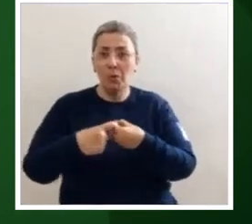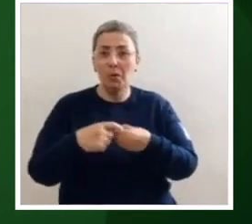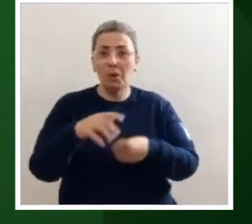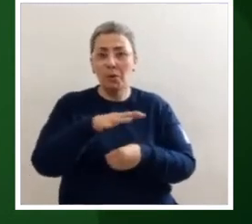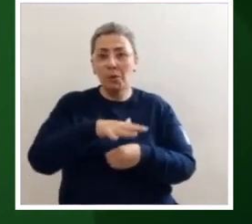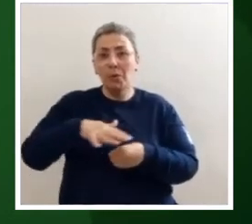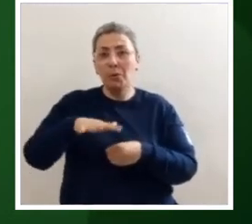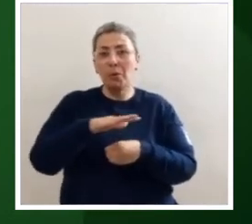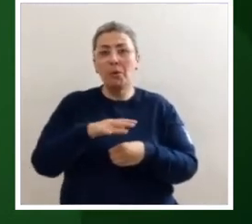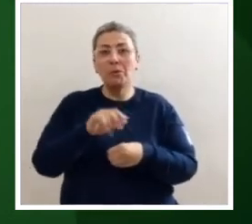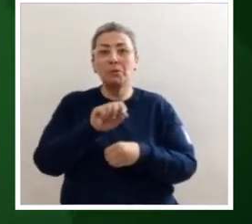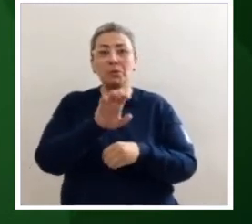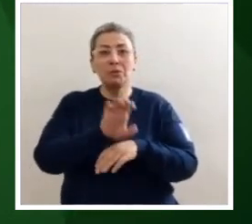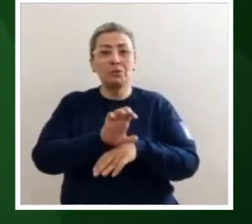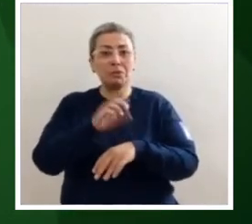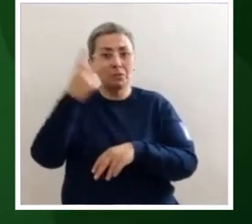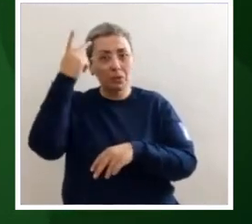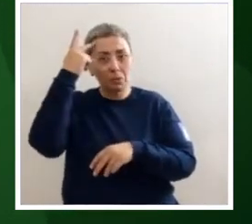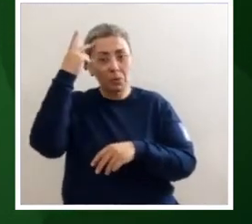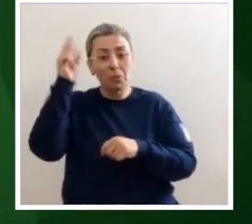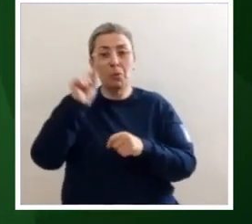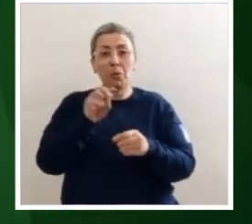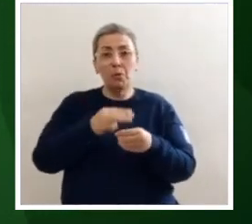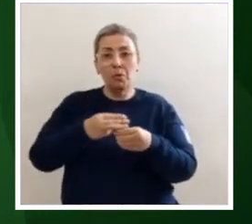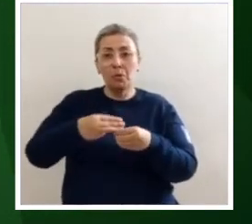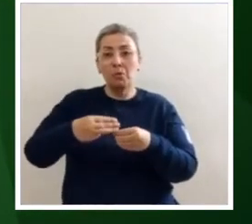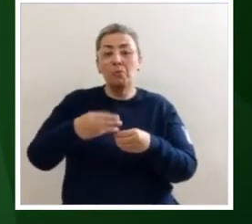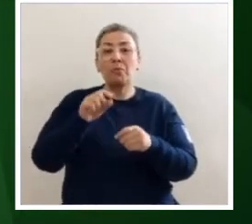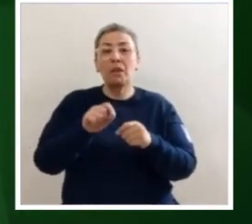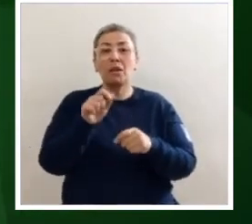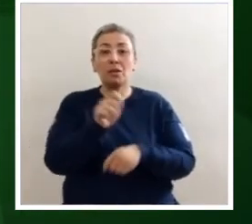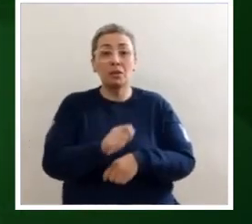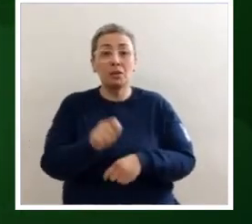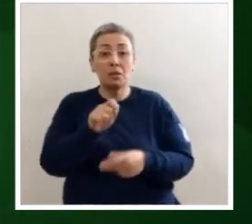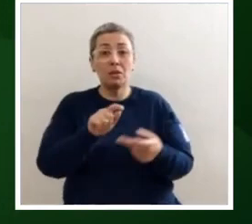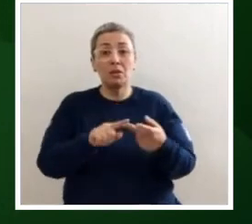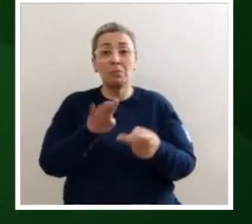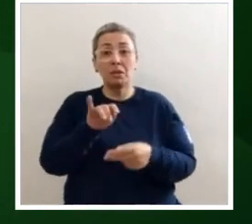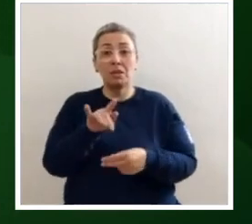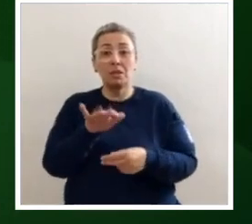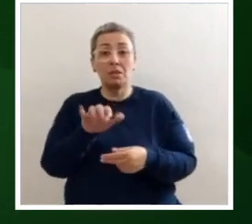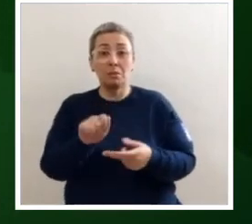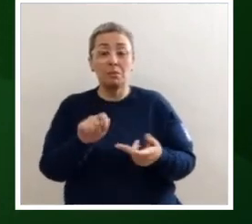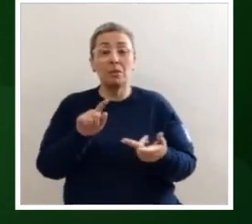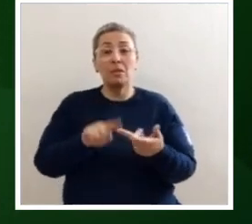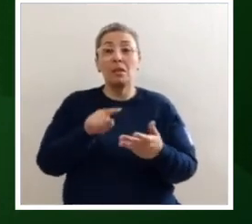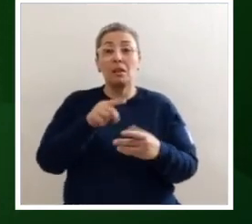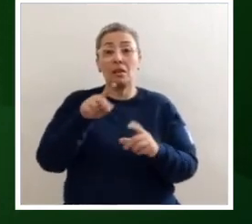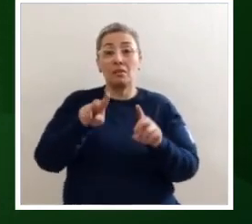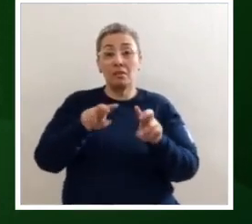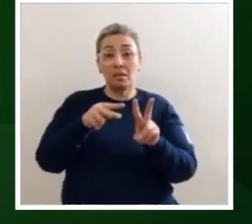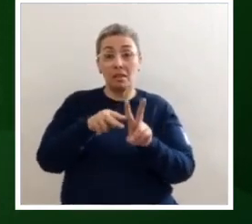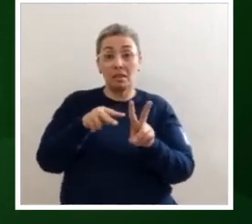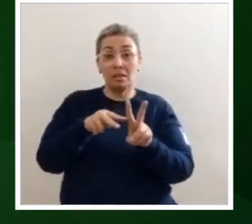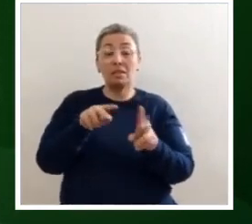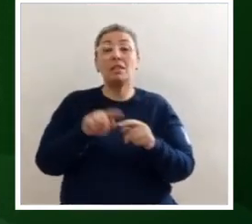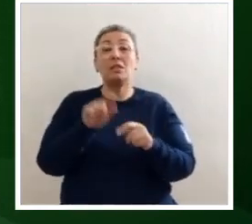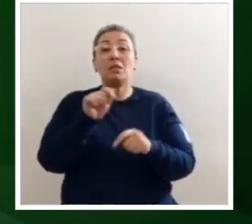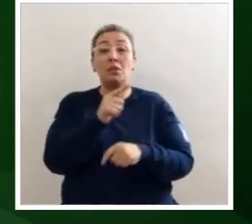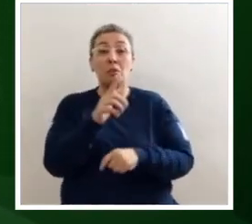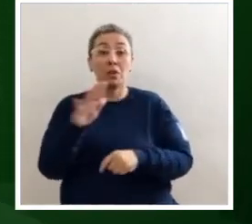do estado de São Paulo que são os municípios de Arujá Biritiba Mirim Ferraz de Vasconcelos